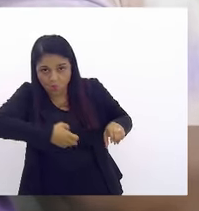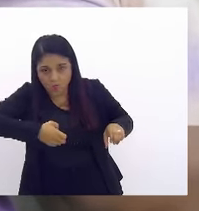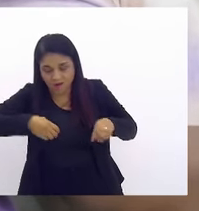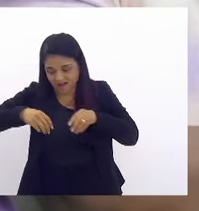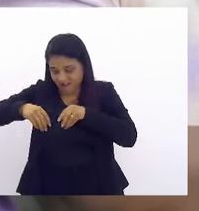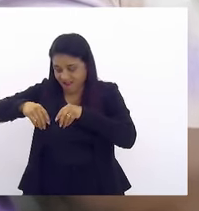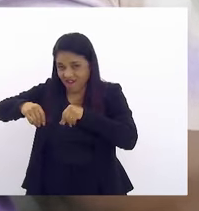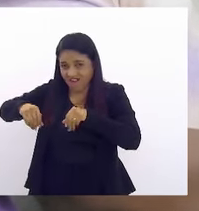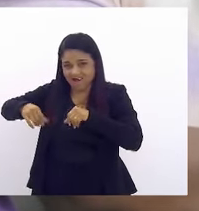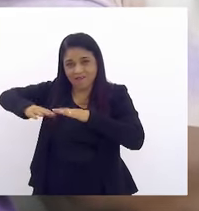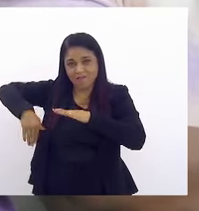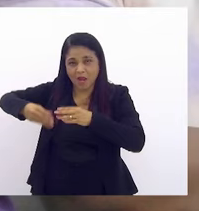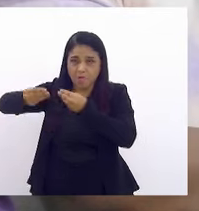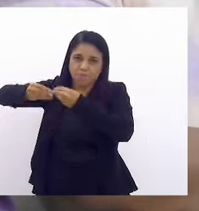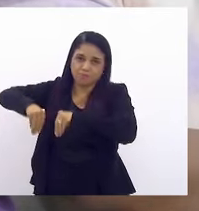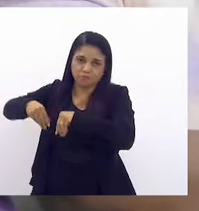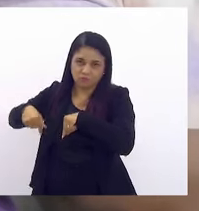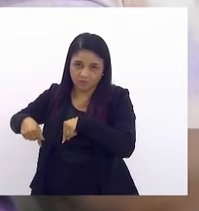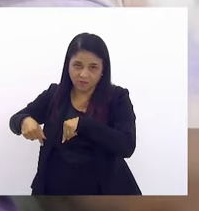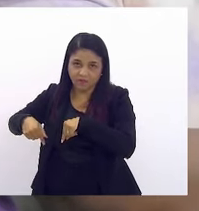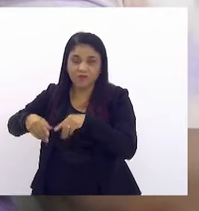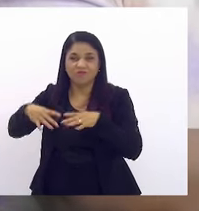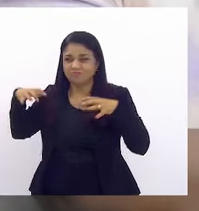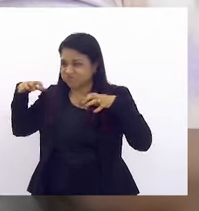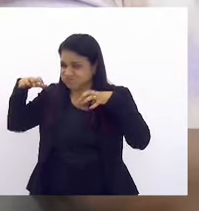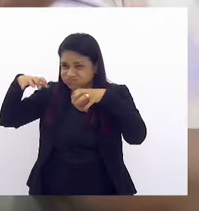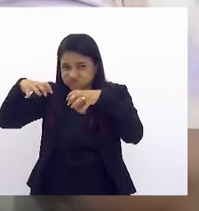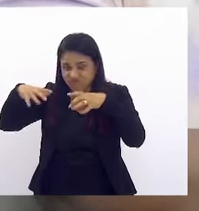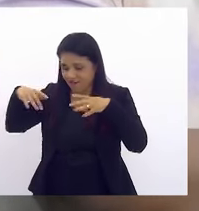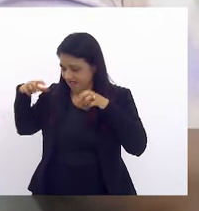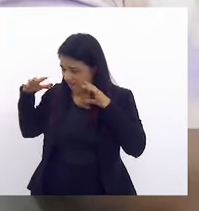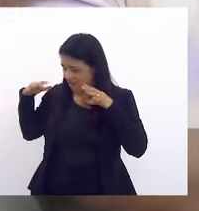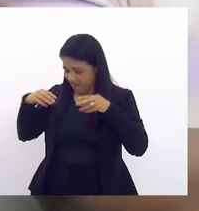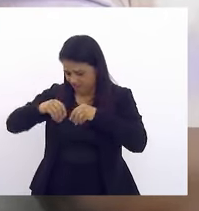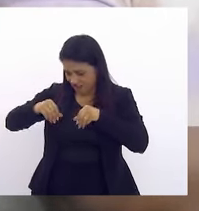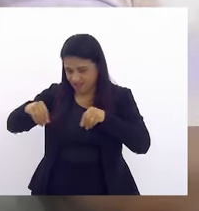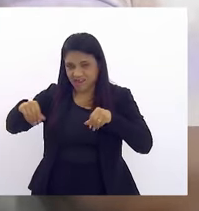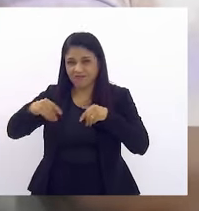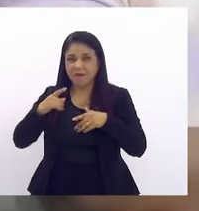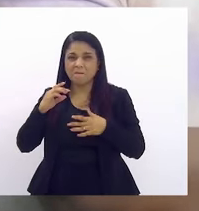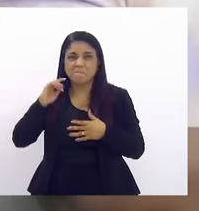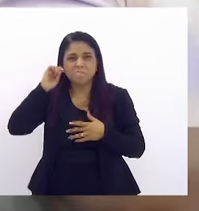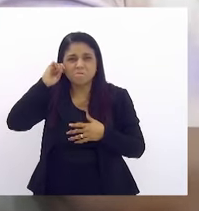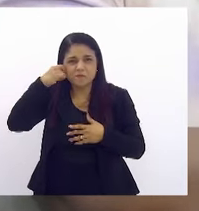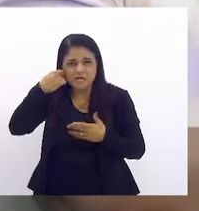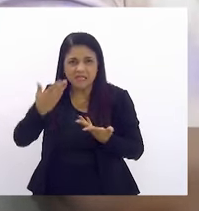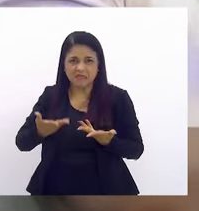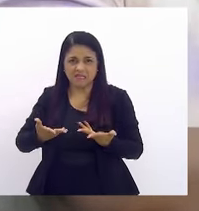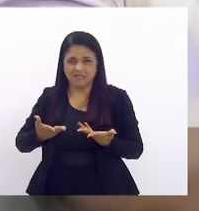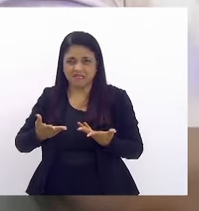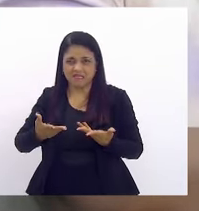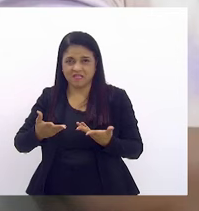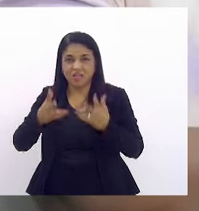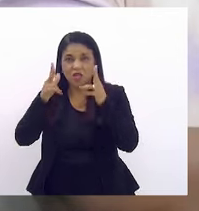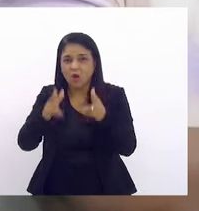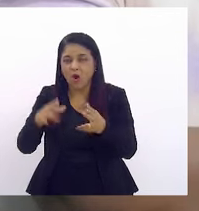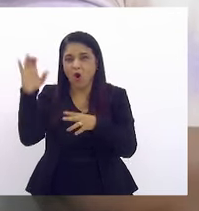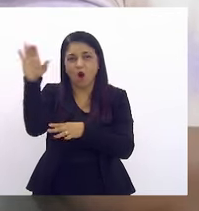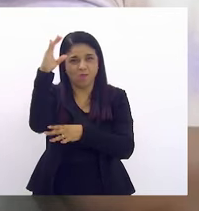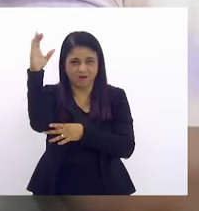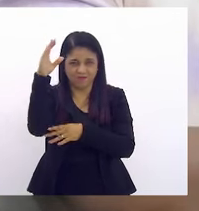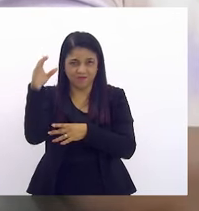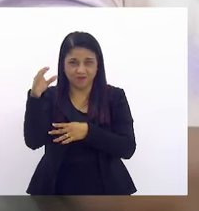igual você vê muitas das vezes aí, quando dá uma chuva forte de verão, a areia da praia fica preta em Copacabana e em outros lugares. Então, Maricá não vai ter isso, porque a INEA